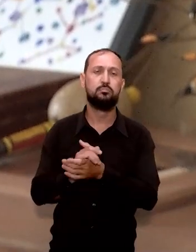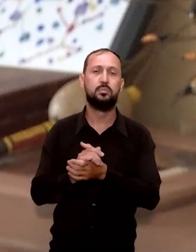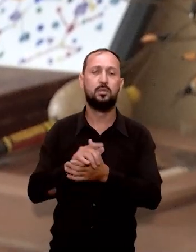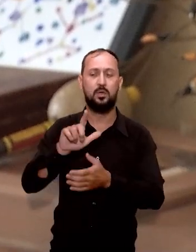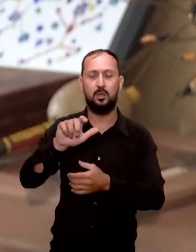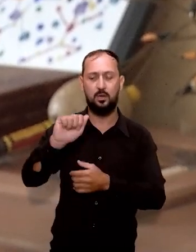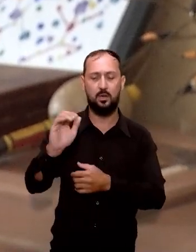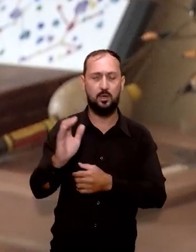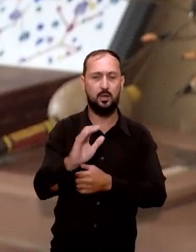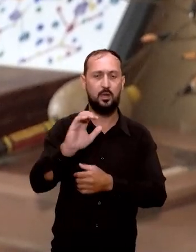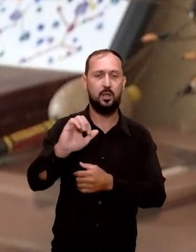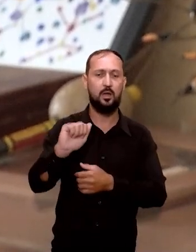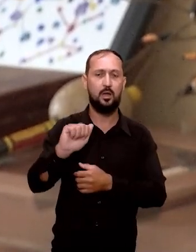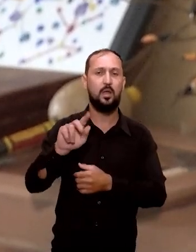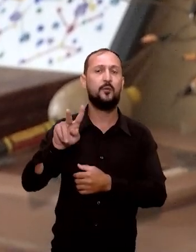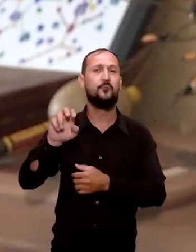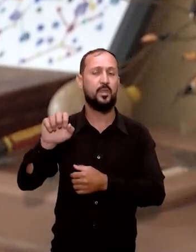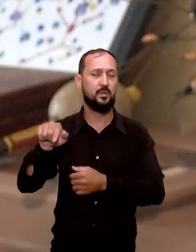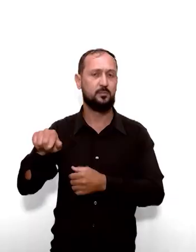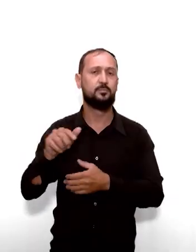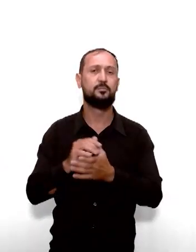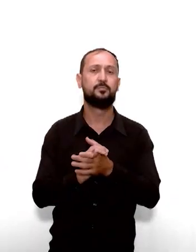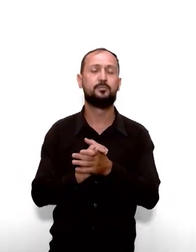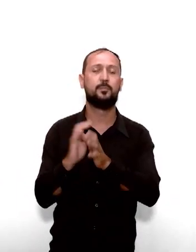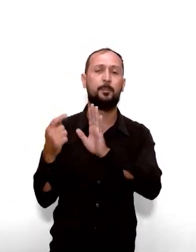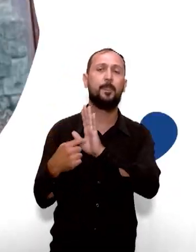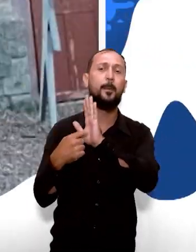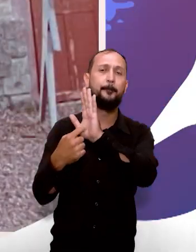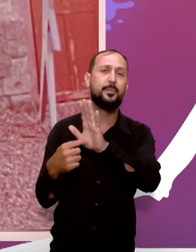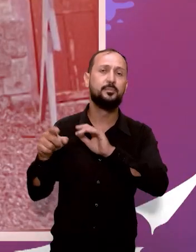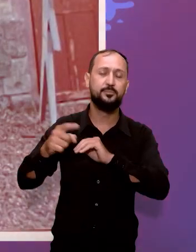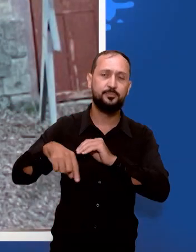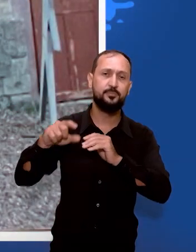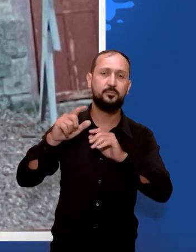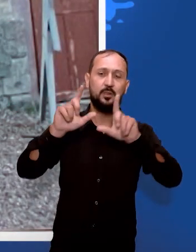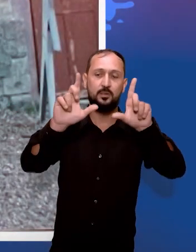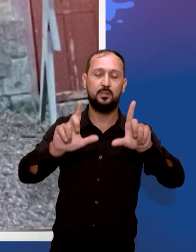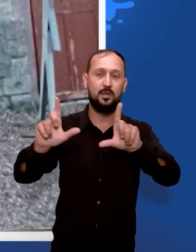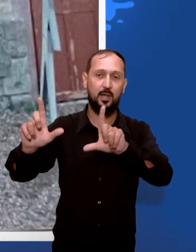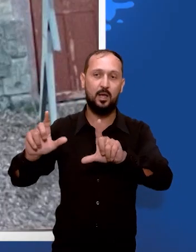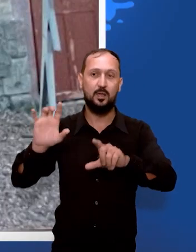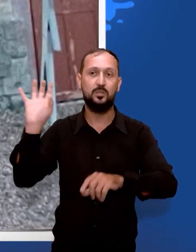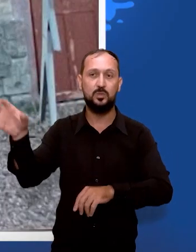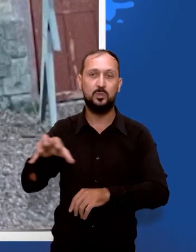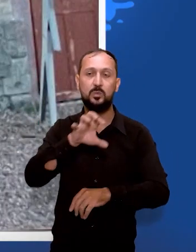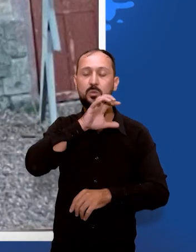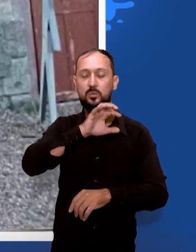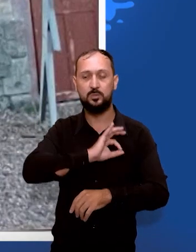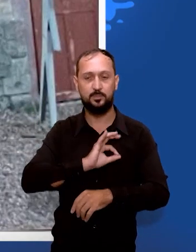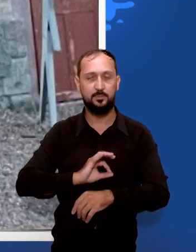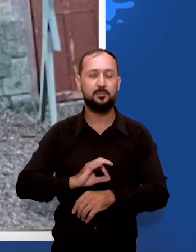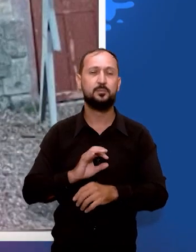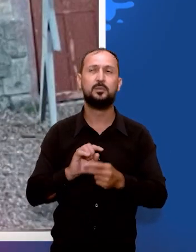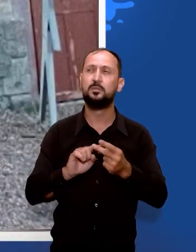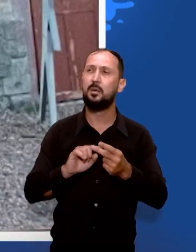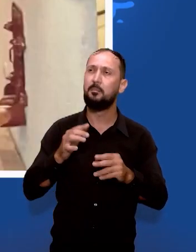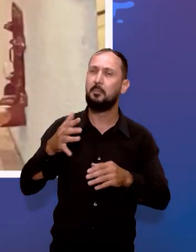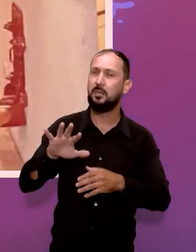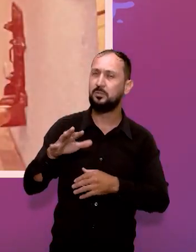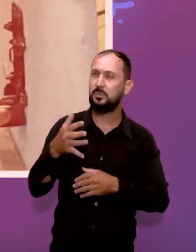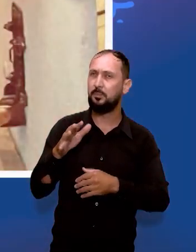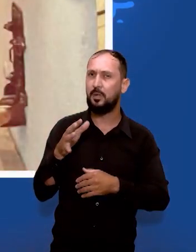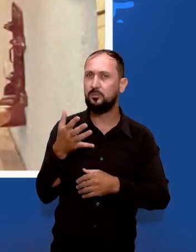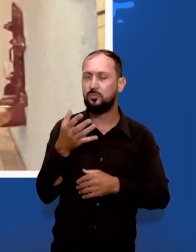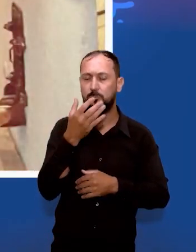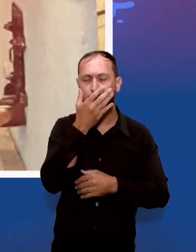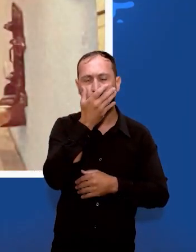e Galeria La Cave, e essa galeria eu expus nela as onças pintadas. E faz